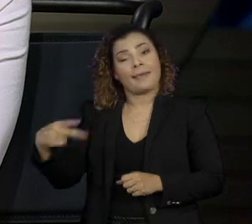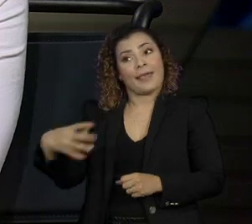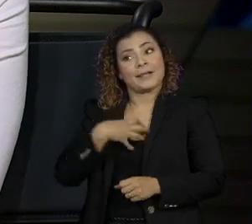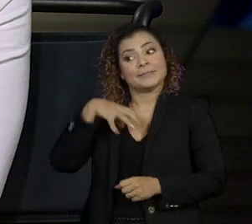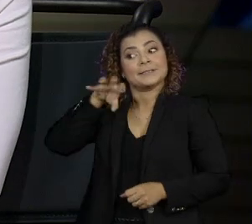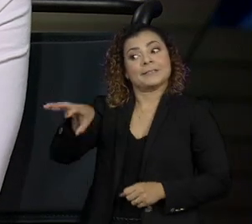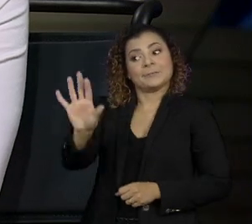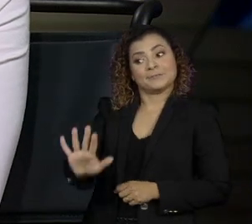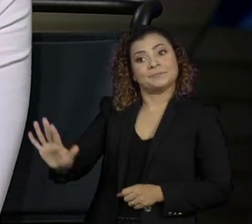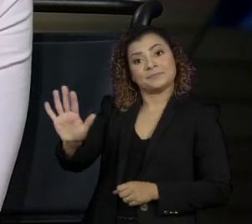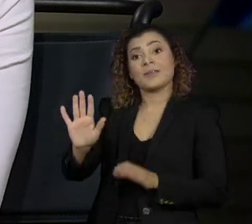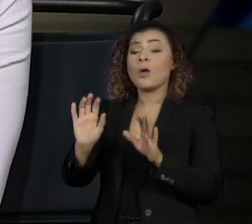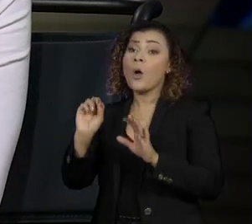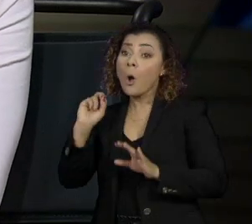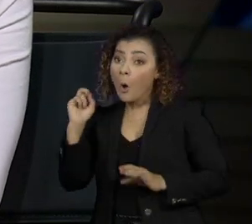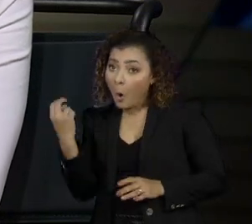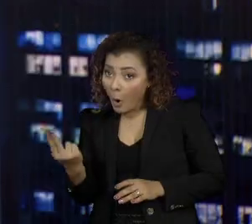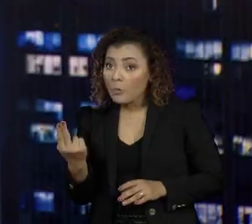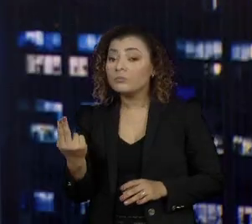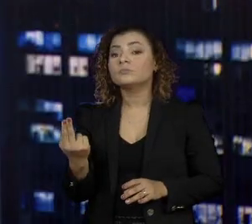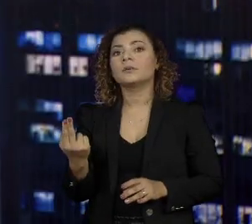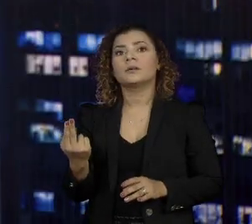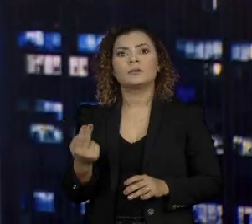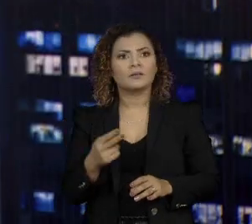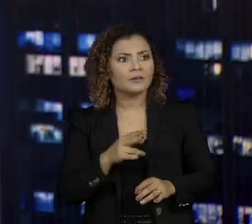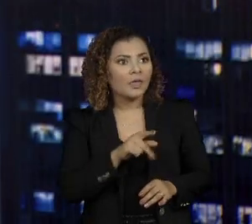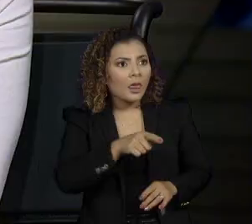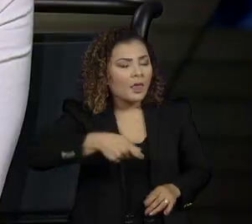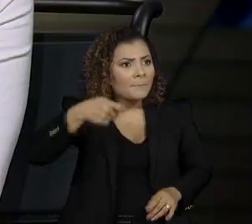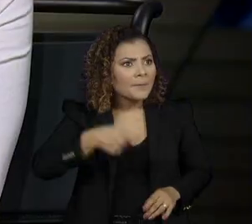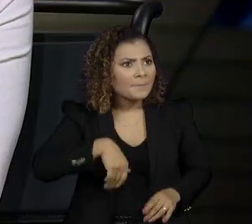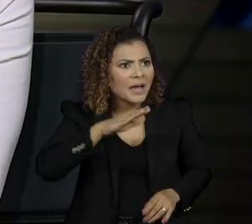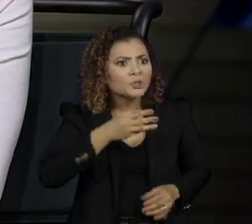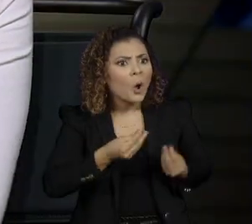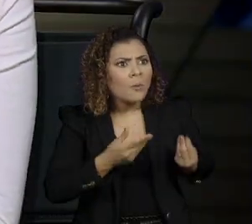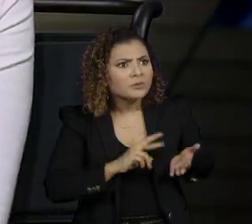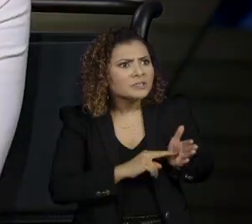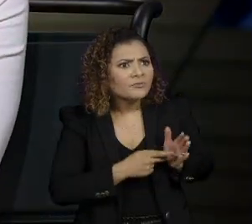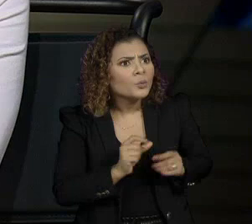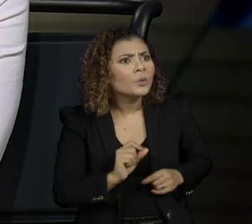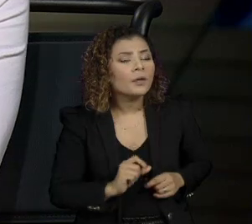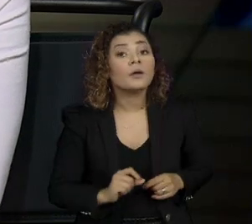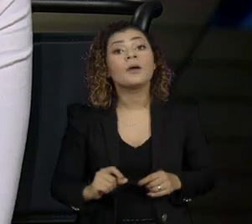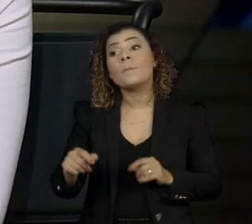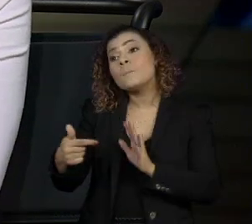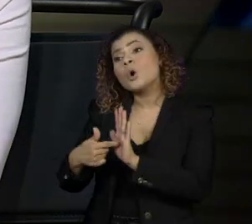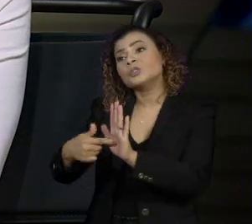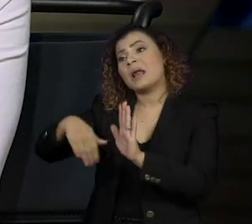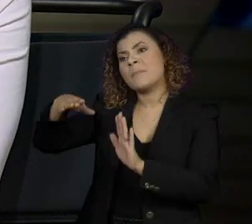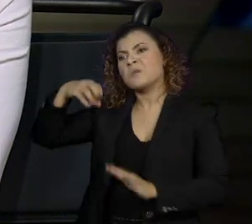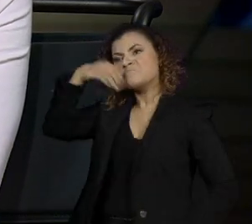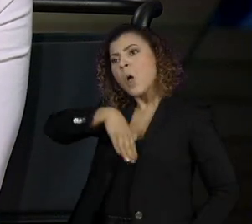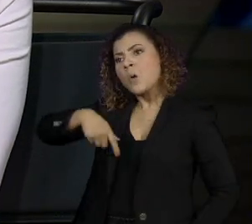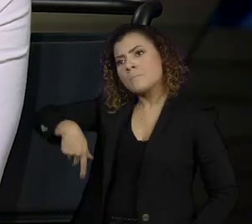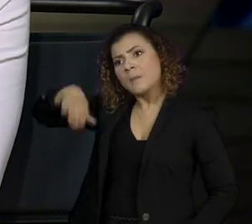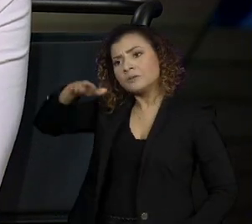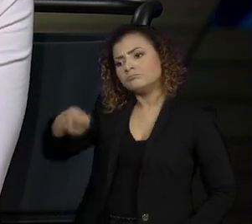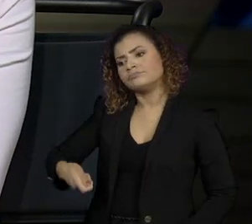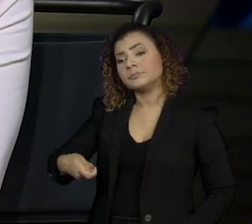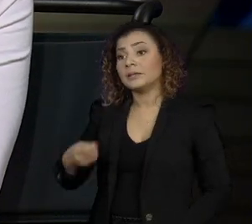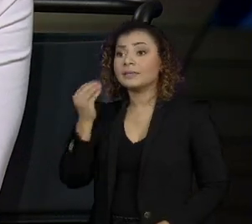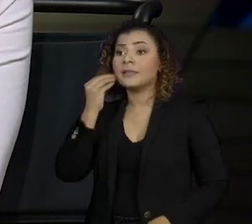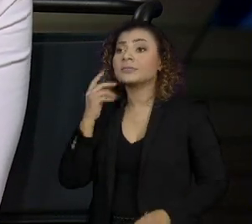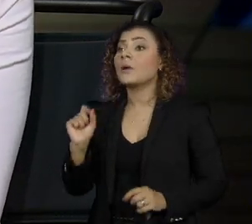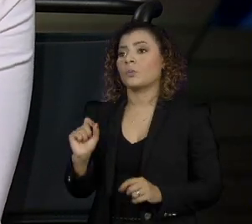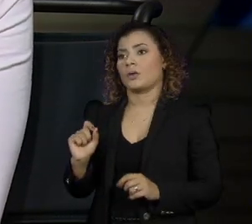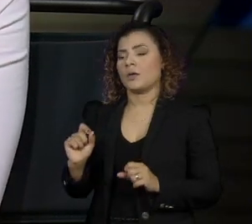Bolsonaro, ou ele vai ter que jogar o jogo do Centrão. Radicalizar mais, o que significa? Radicalizar mais significa dar mais sinais ainda da tentativa, por exemplo, de fazer um